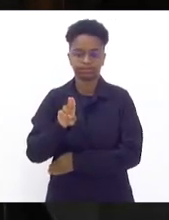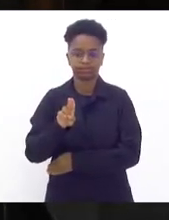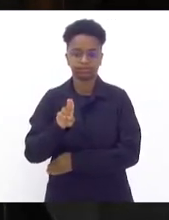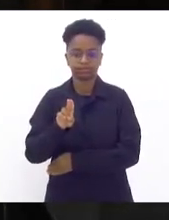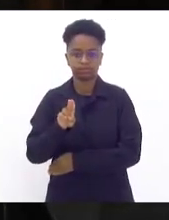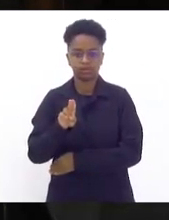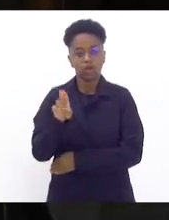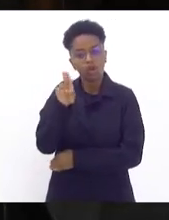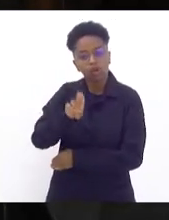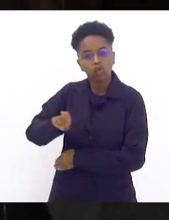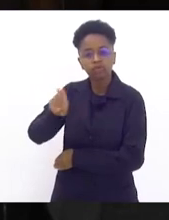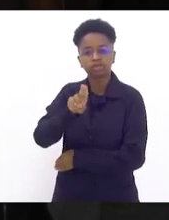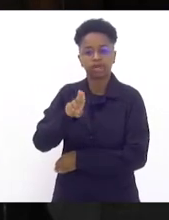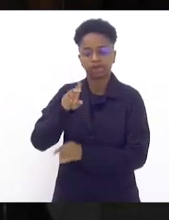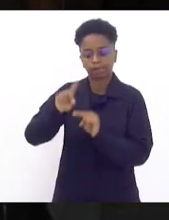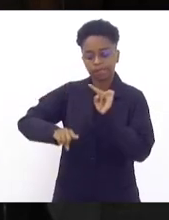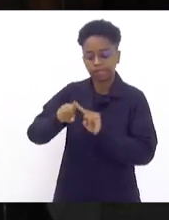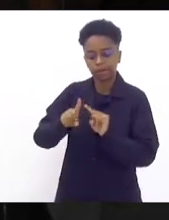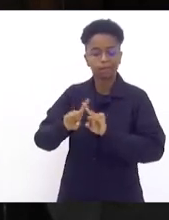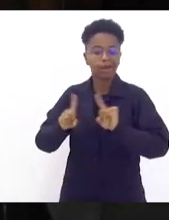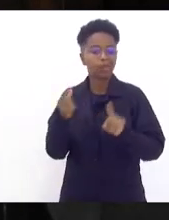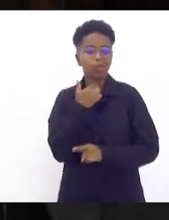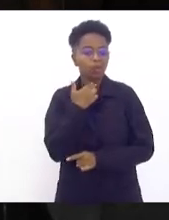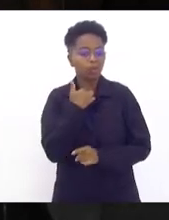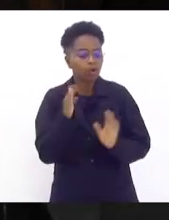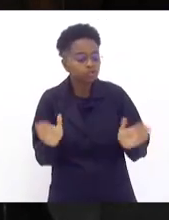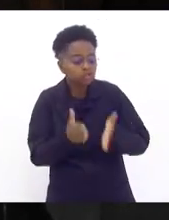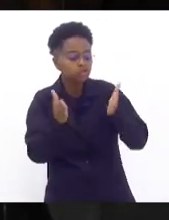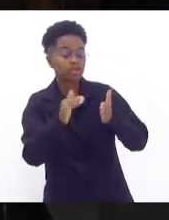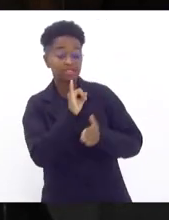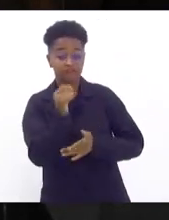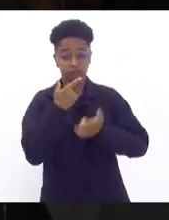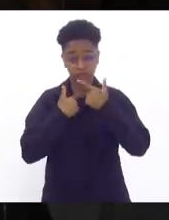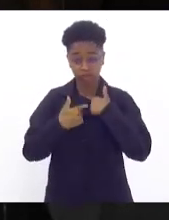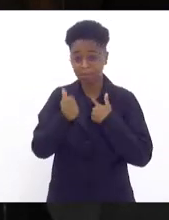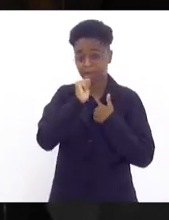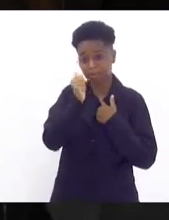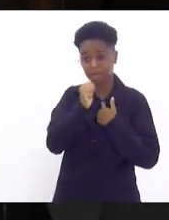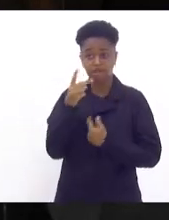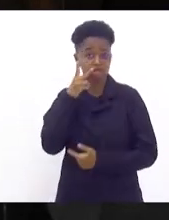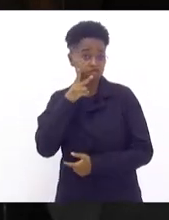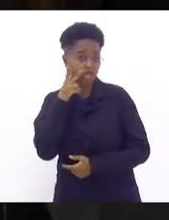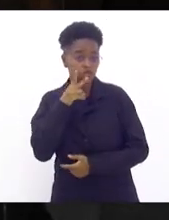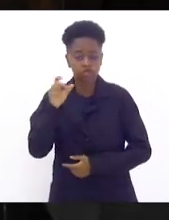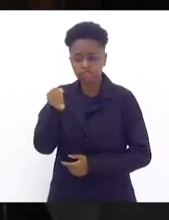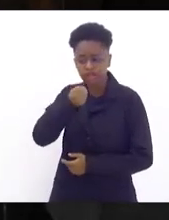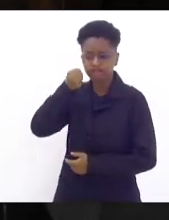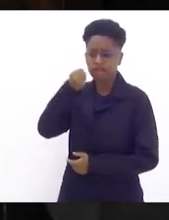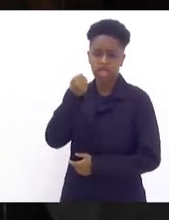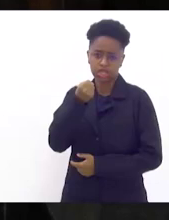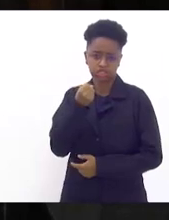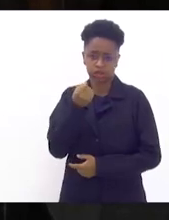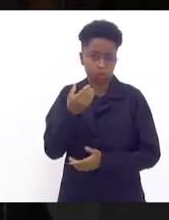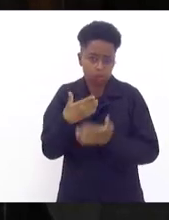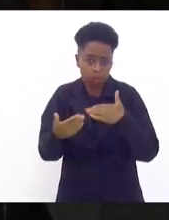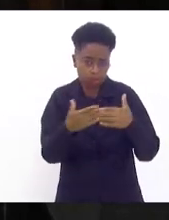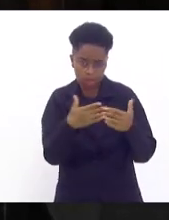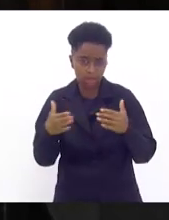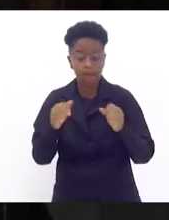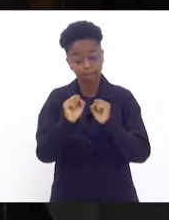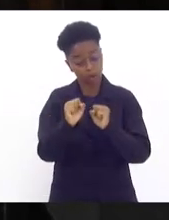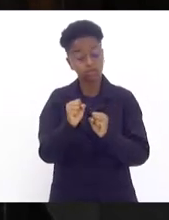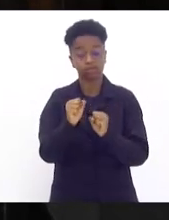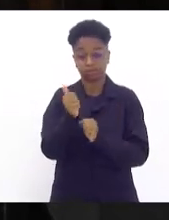de uma droga que não deve ter seu consumo estimulado. Quem quiser beber seu vinho, sua cerveja, seu uísque, sua cachaça, vai e